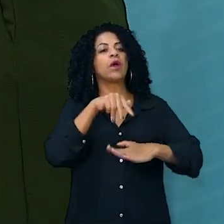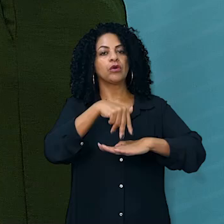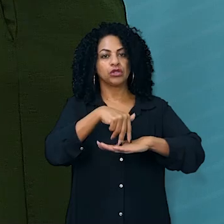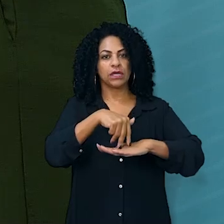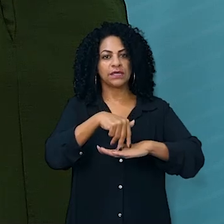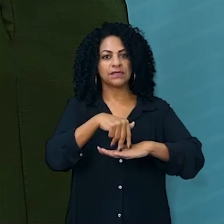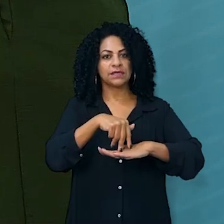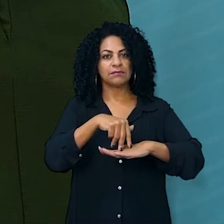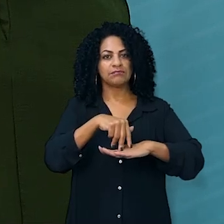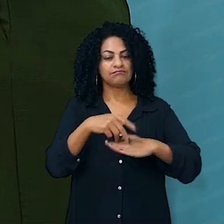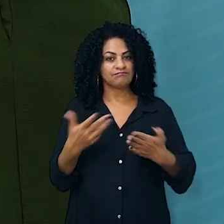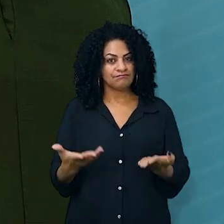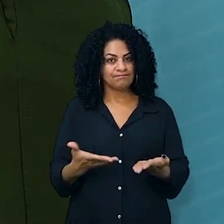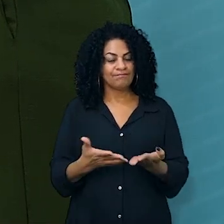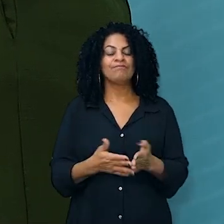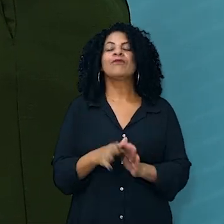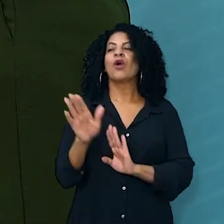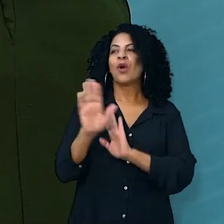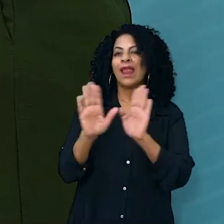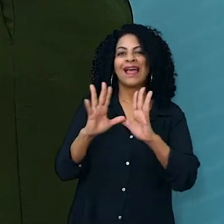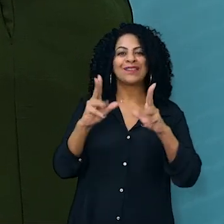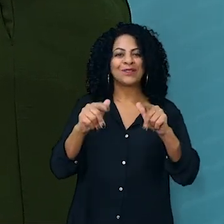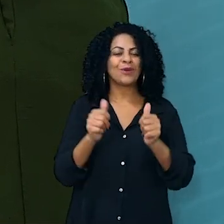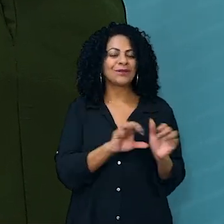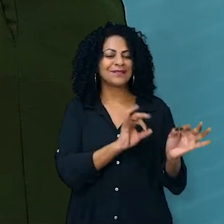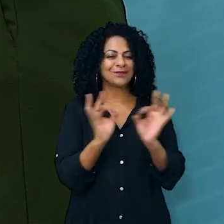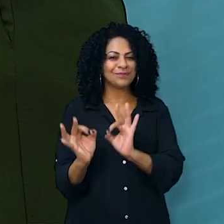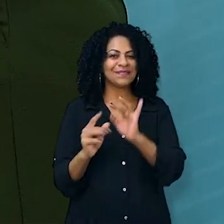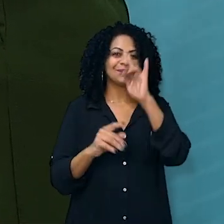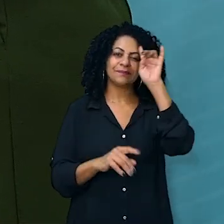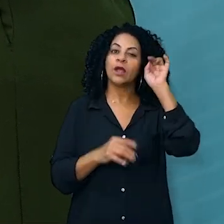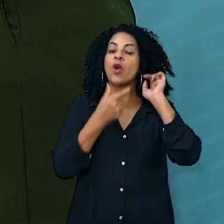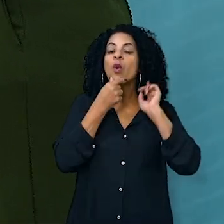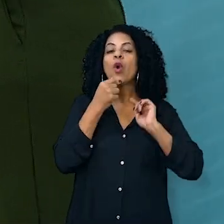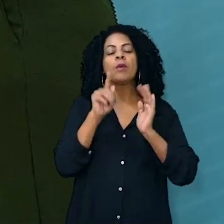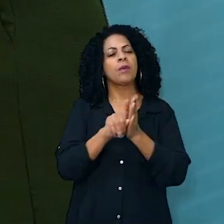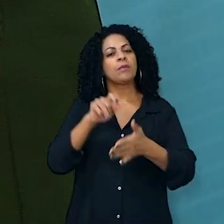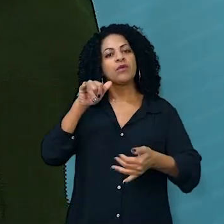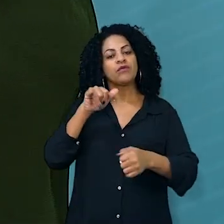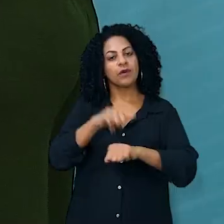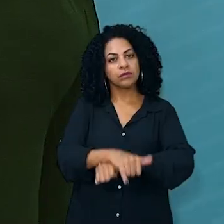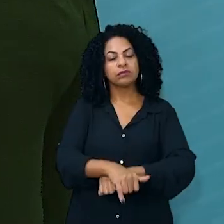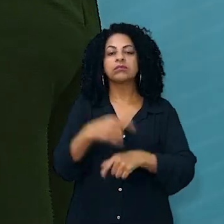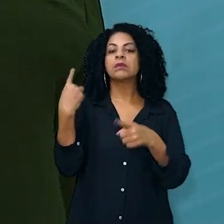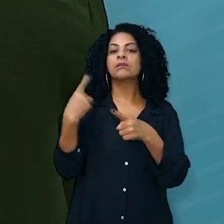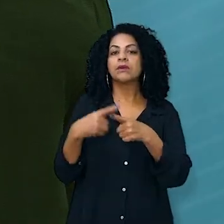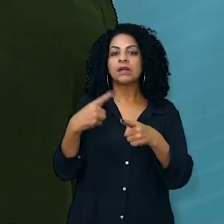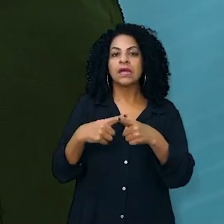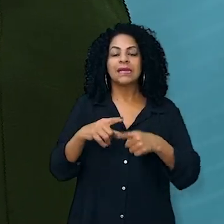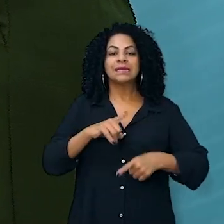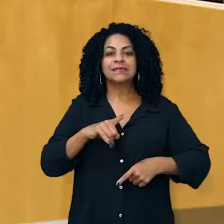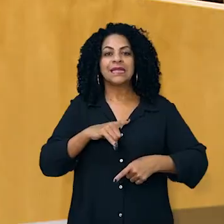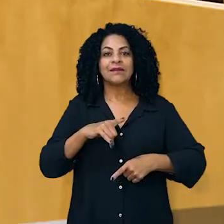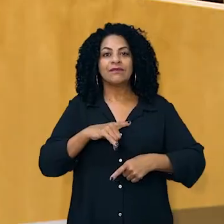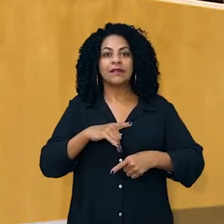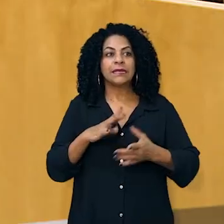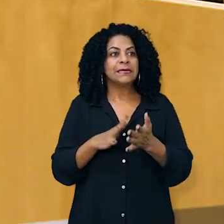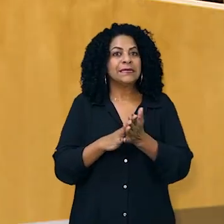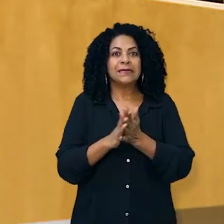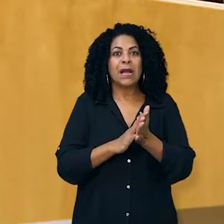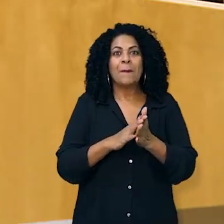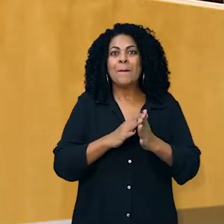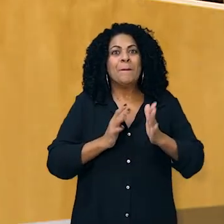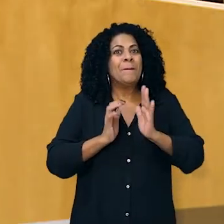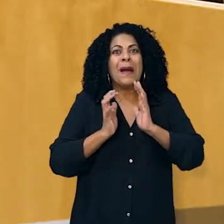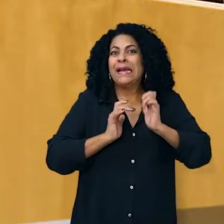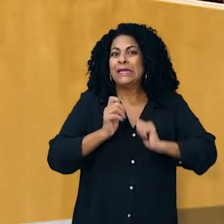Oi, Luana, Anderson, olá a todos que nos acompanham. Ele faltou à audiência de instrução porque teve uma crise de pânico. Por causa